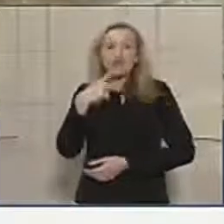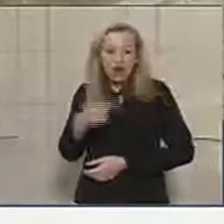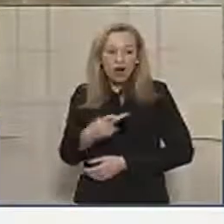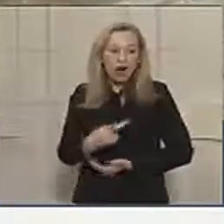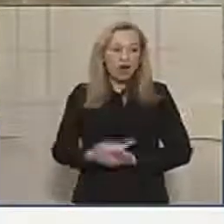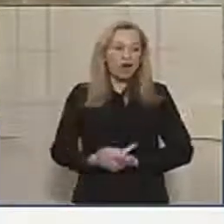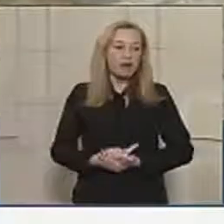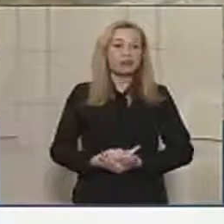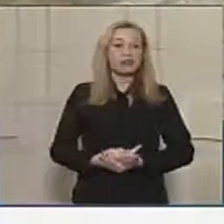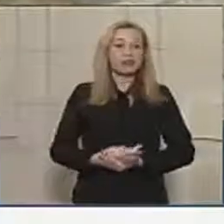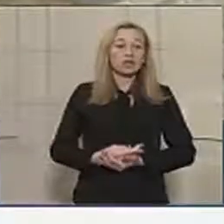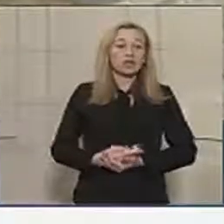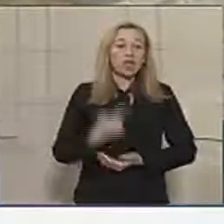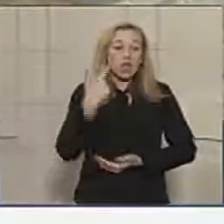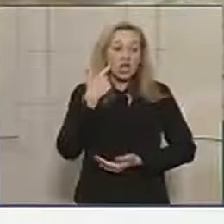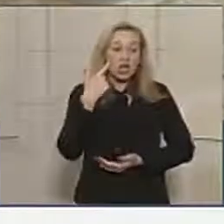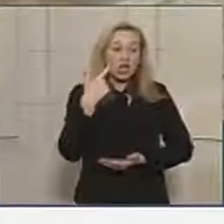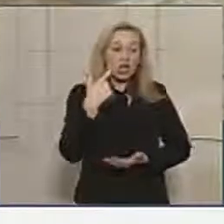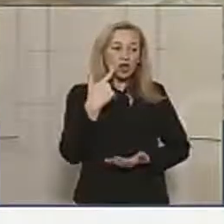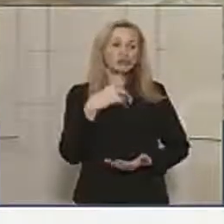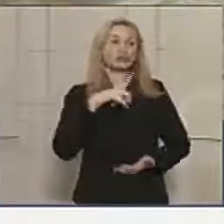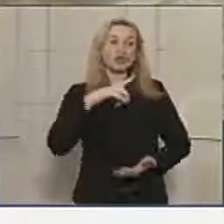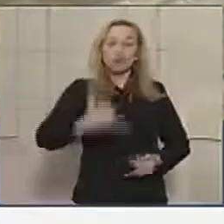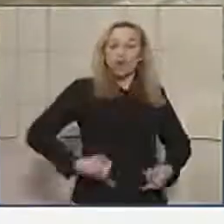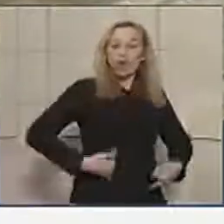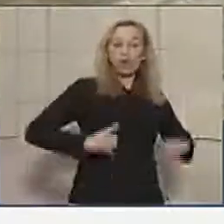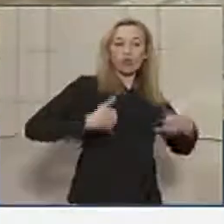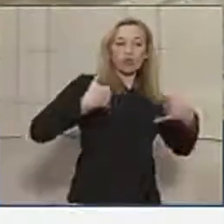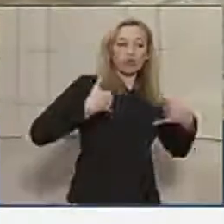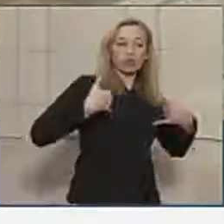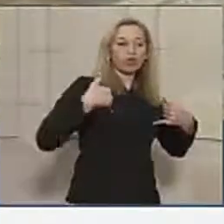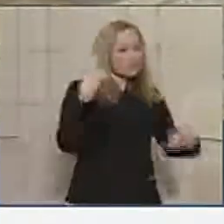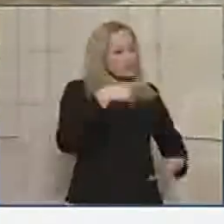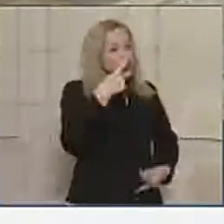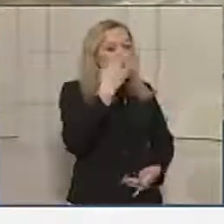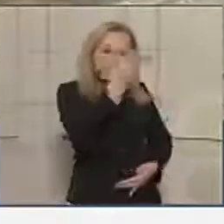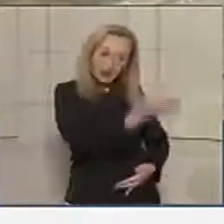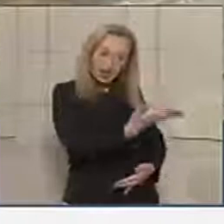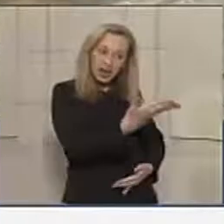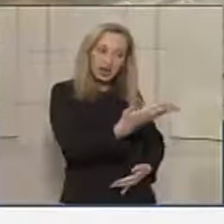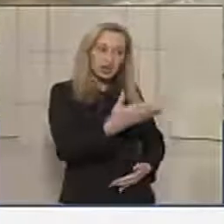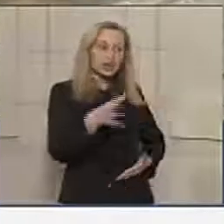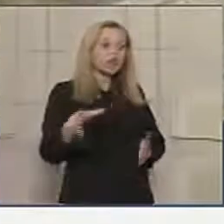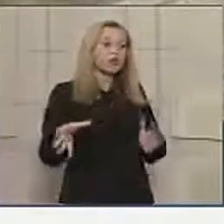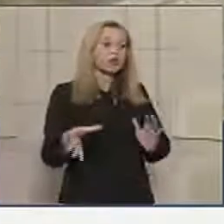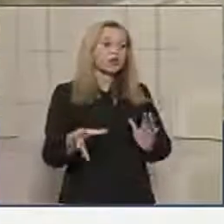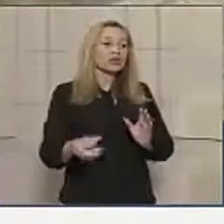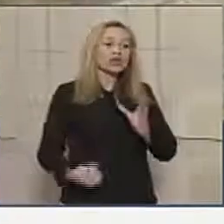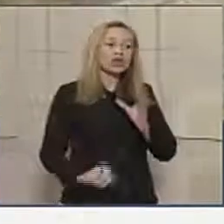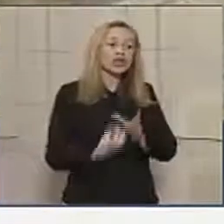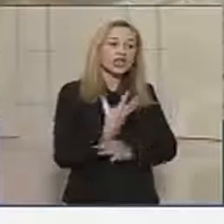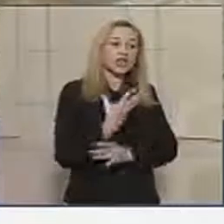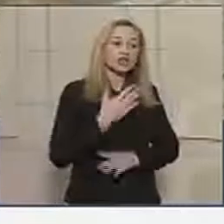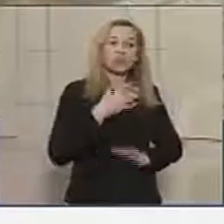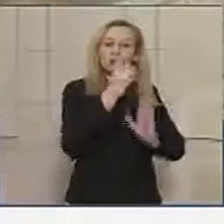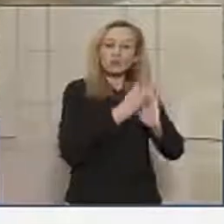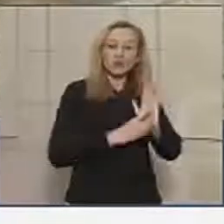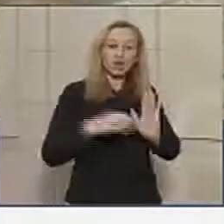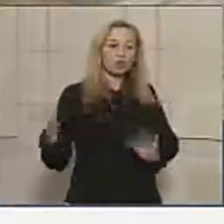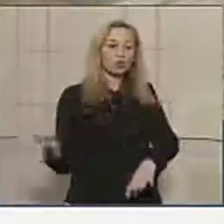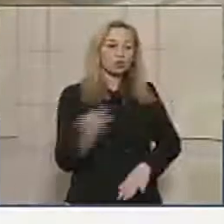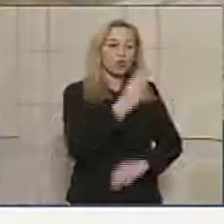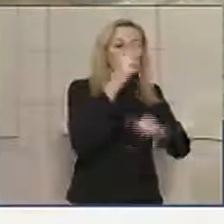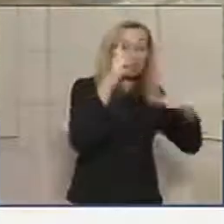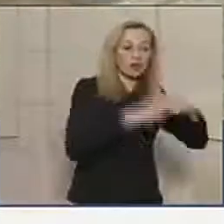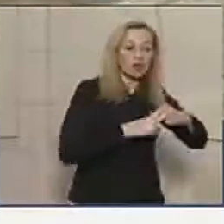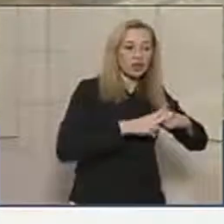eu externei a Tabata meu orgulho e disse a ela que criei no meu dicionário um novo verbo, o